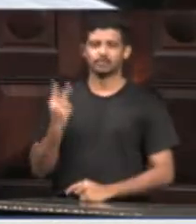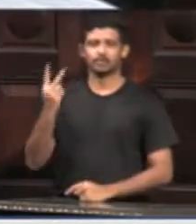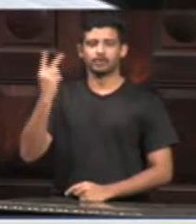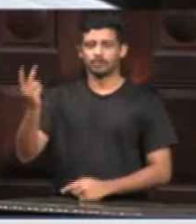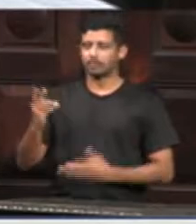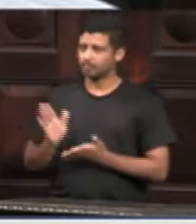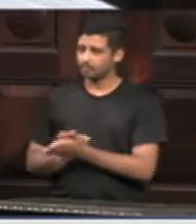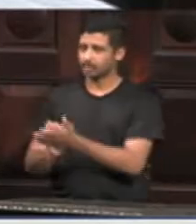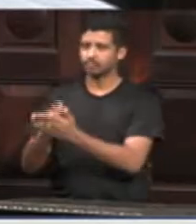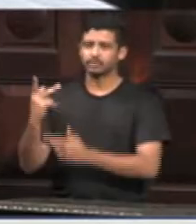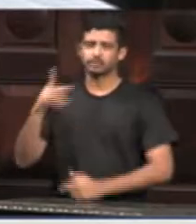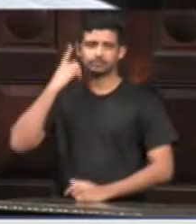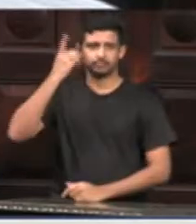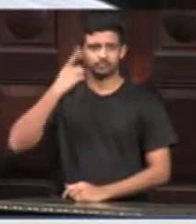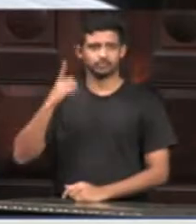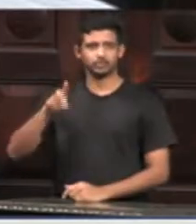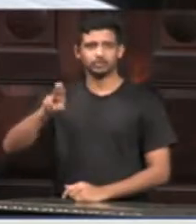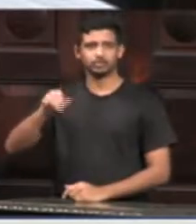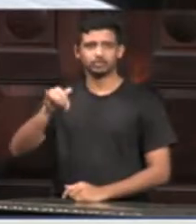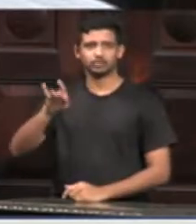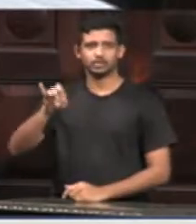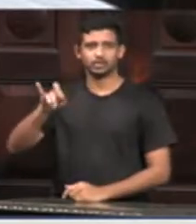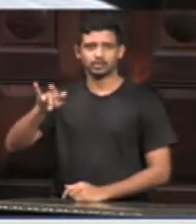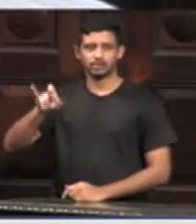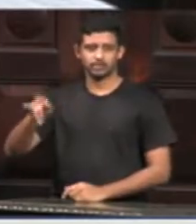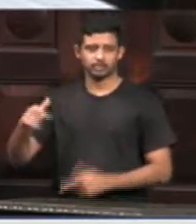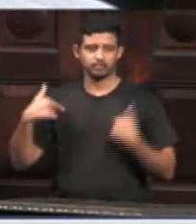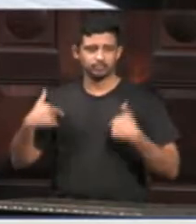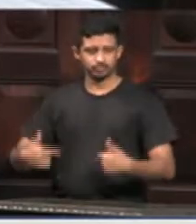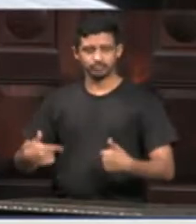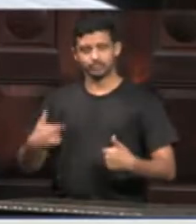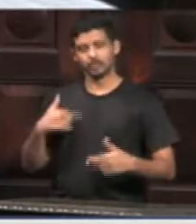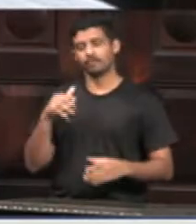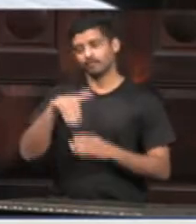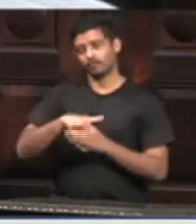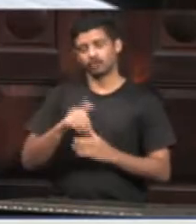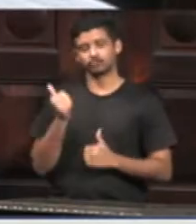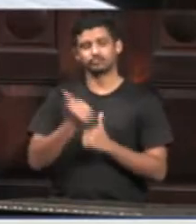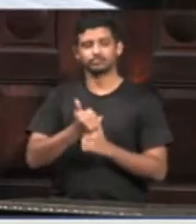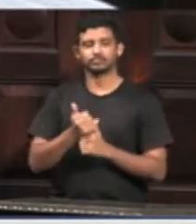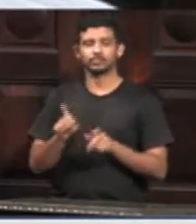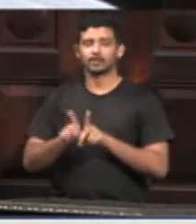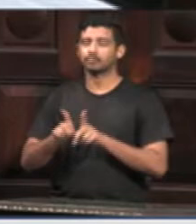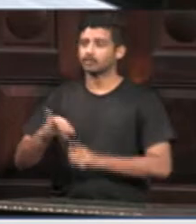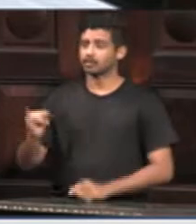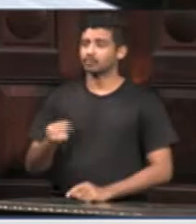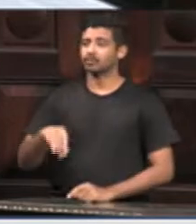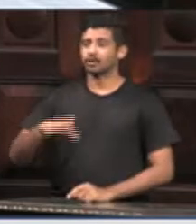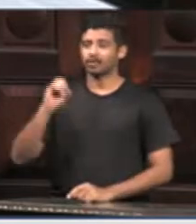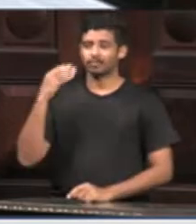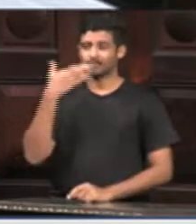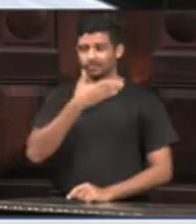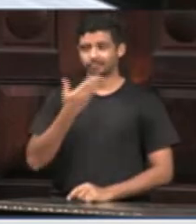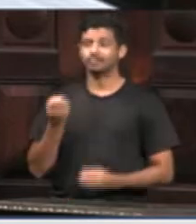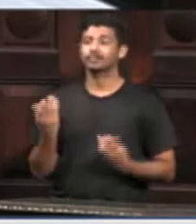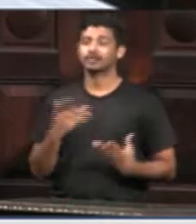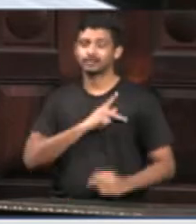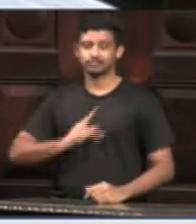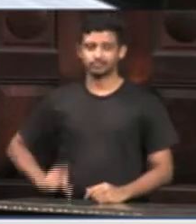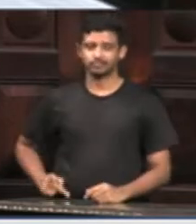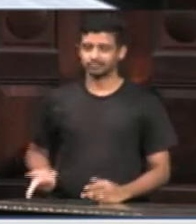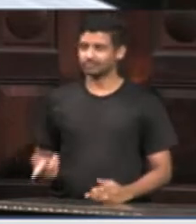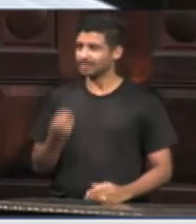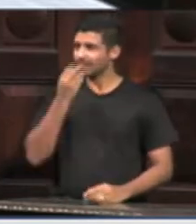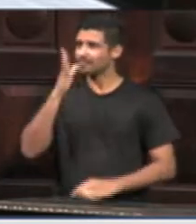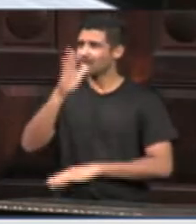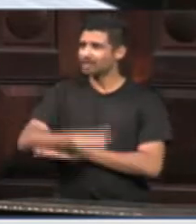ao deputado Giulianelli pela iniciativa e declaro meu voto favorável. E aproveito a oportunidade, senhor presidente, para dar boa tarde